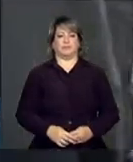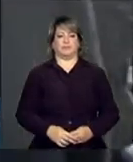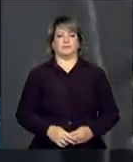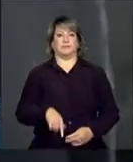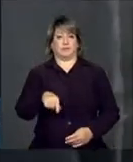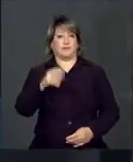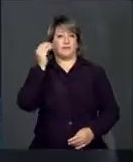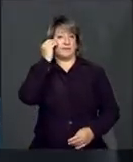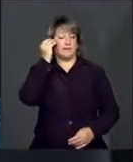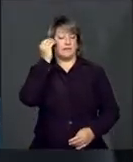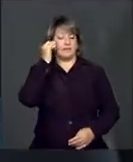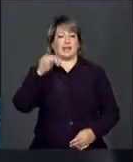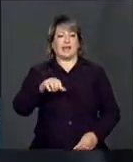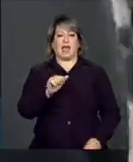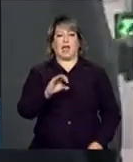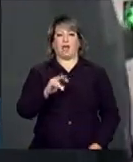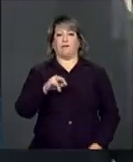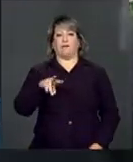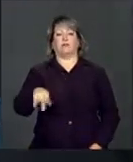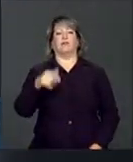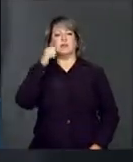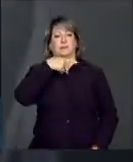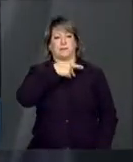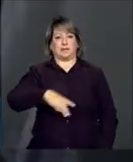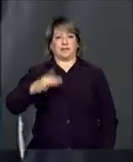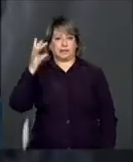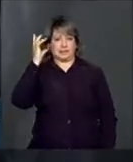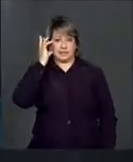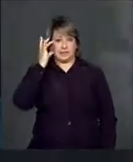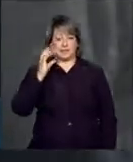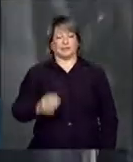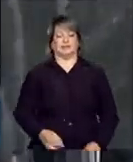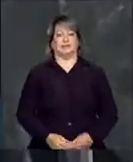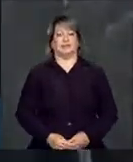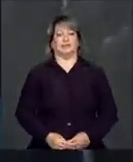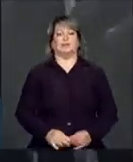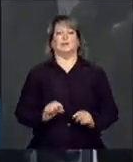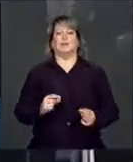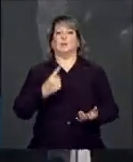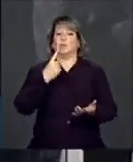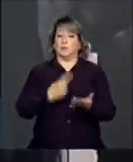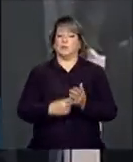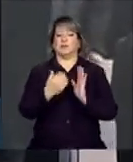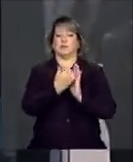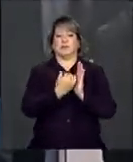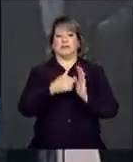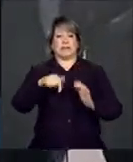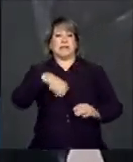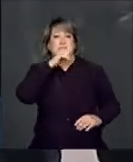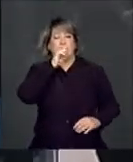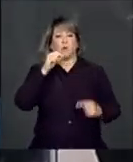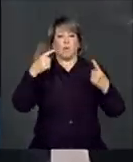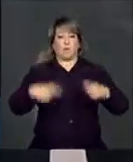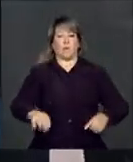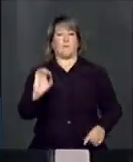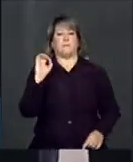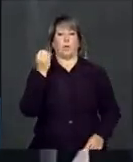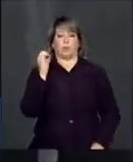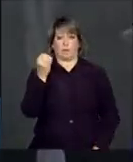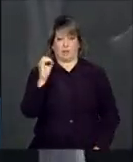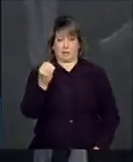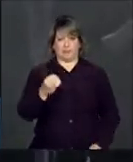Você acompanha imagens ao vivo da presidenta Dilma Rousseff, que cumpre a agenda neste sábado em Porto Alegre.